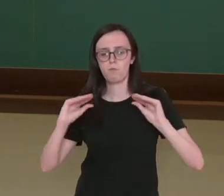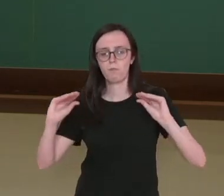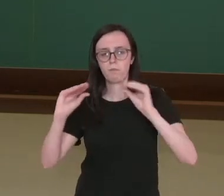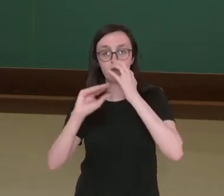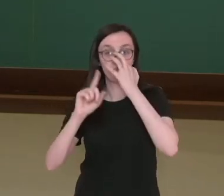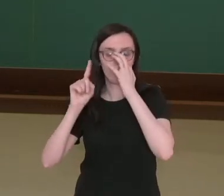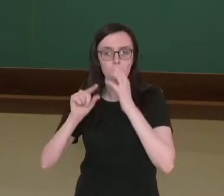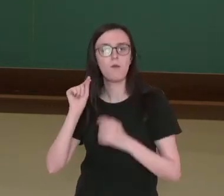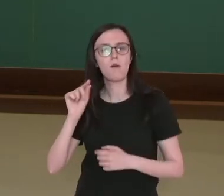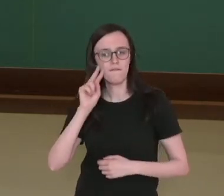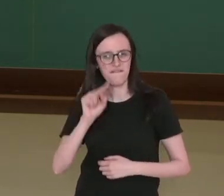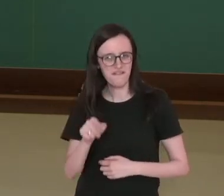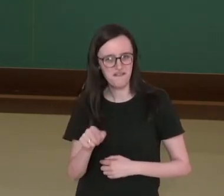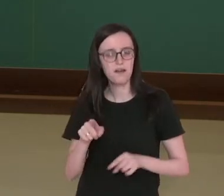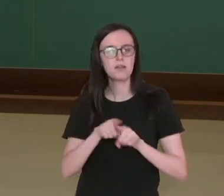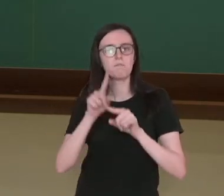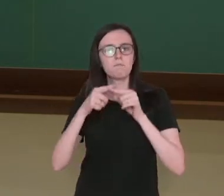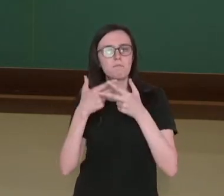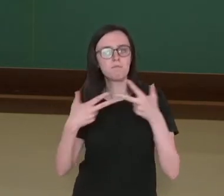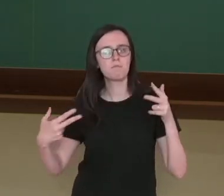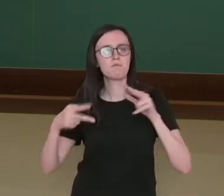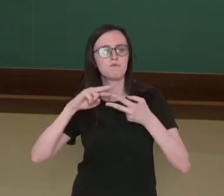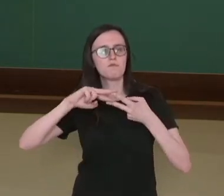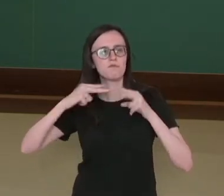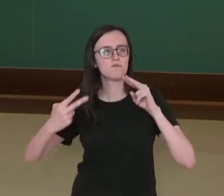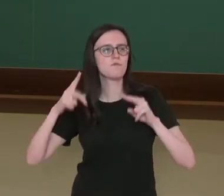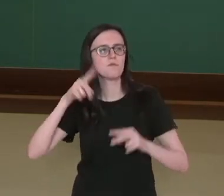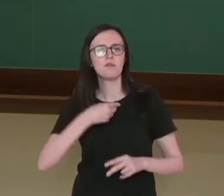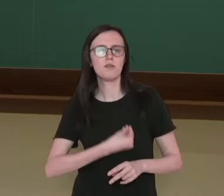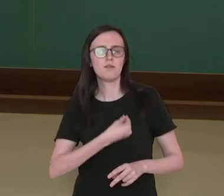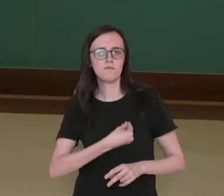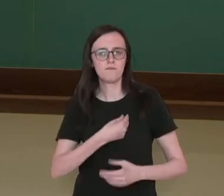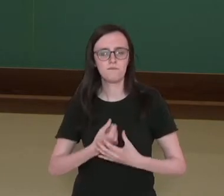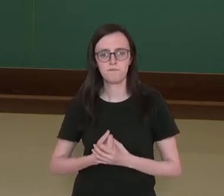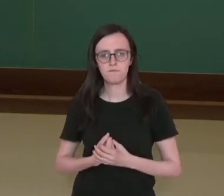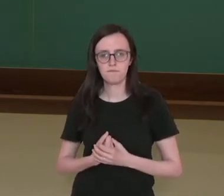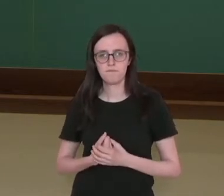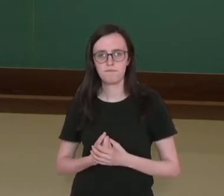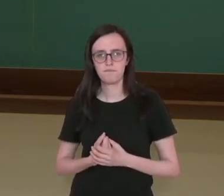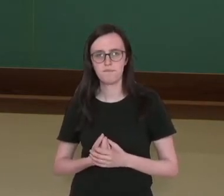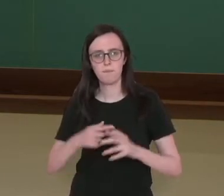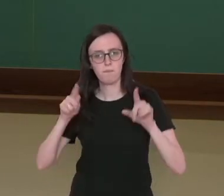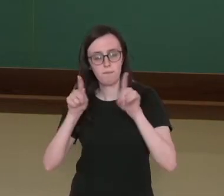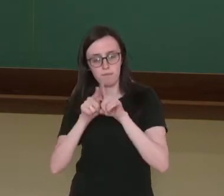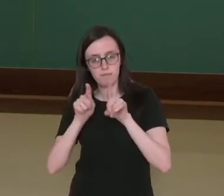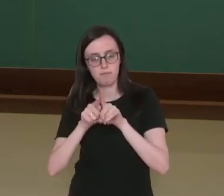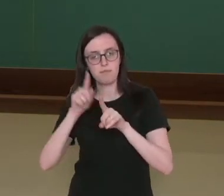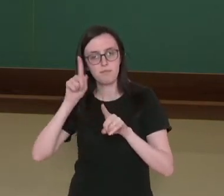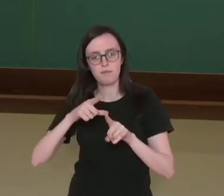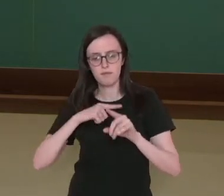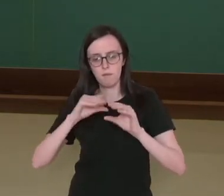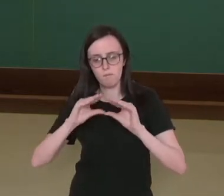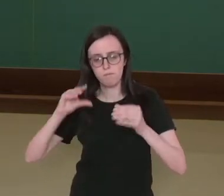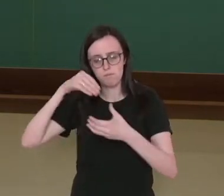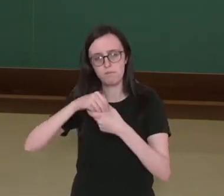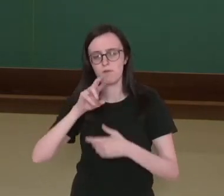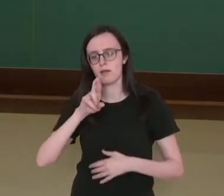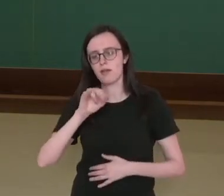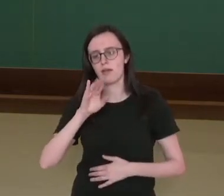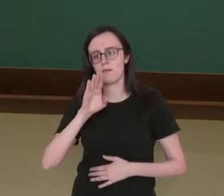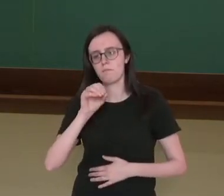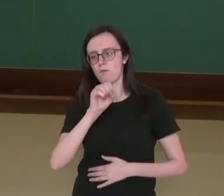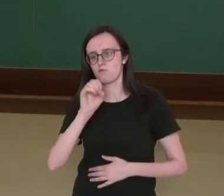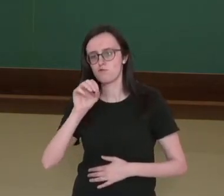que é o citoplasma, e o material genético dela solto no citoplasma. E as células também têm ribossomos. Como ela